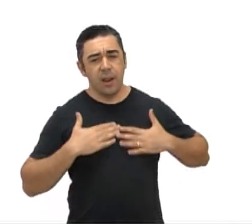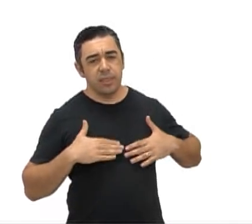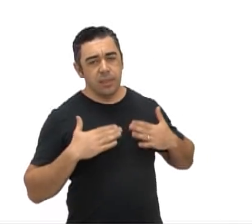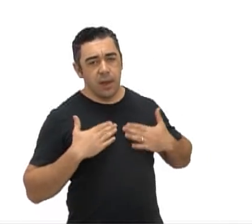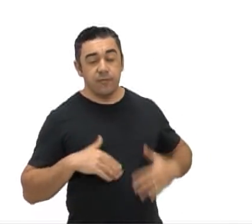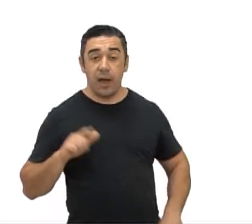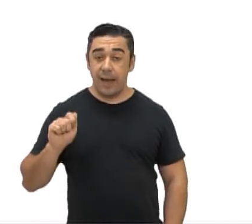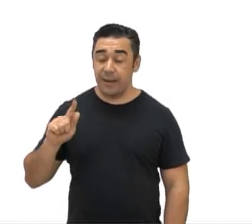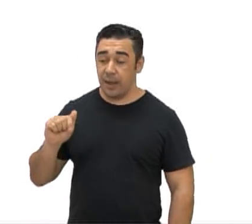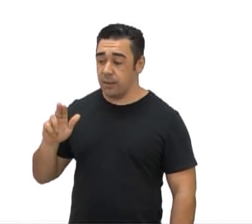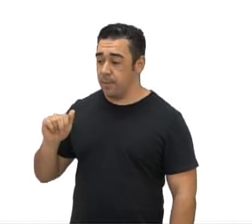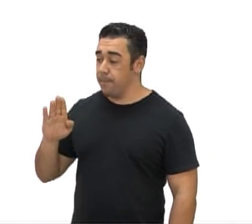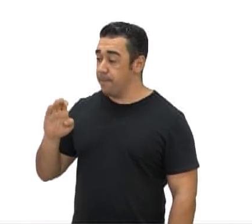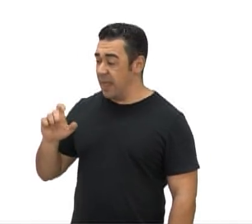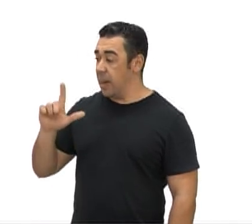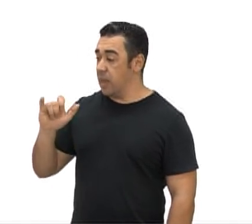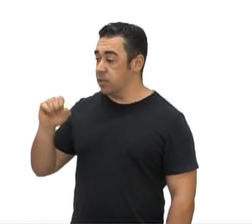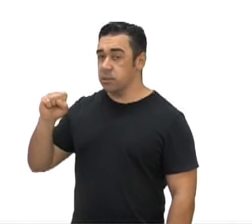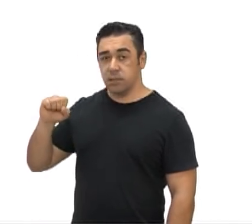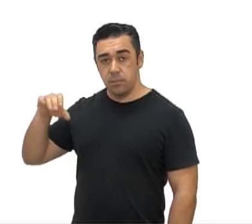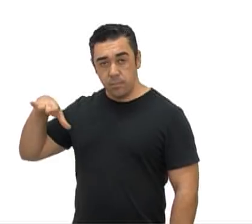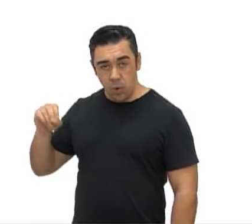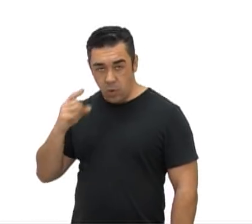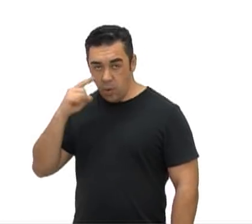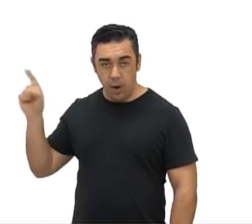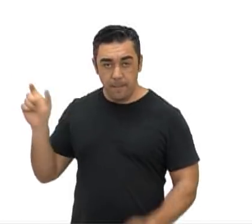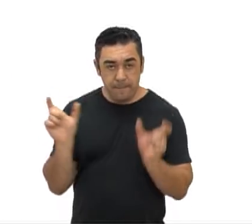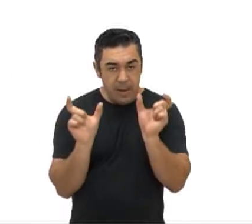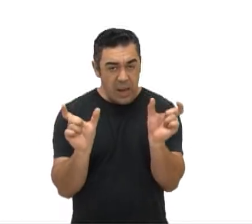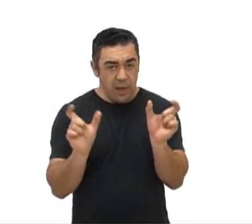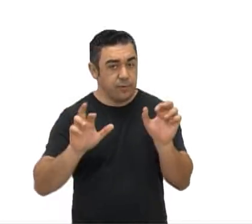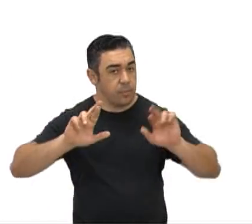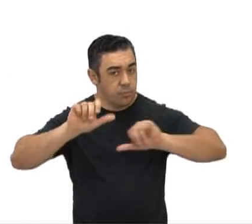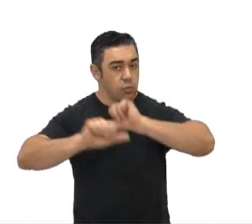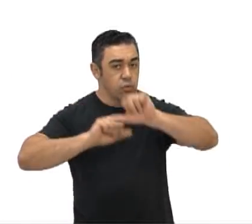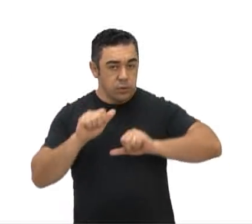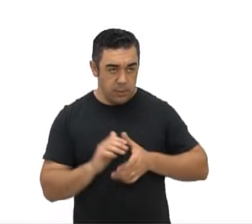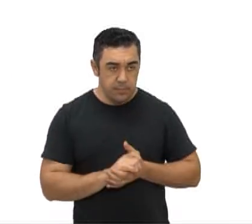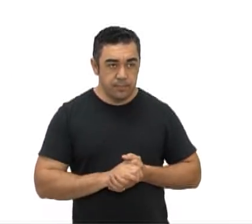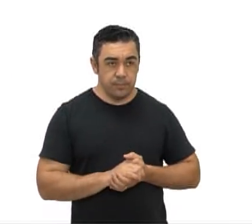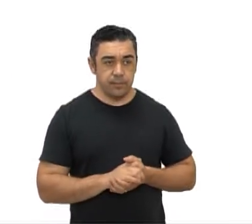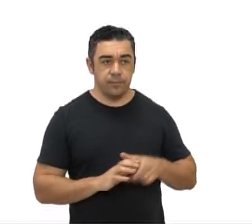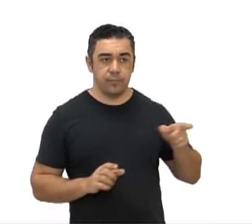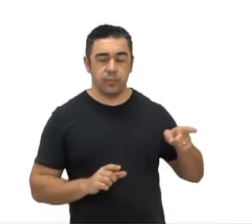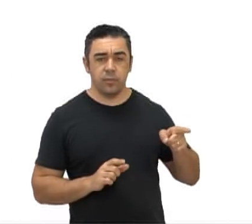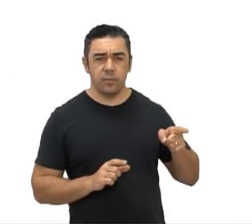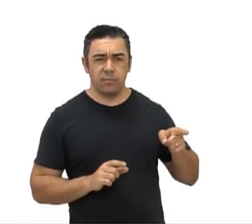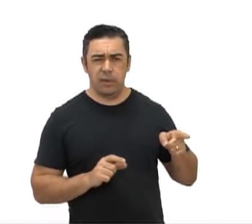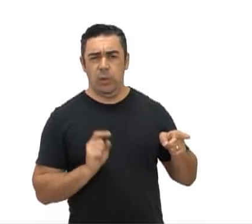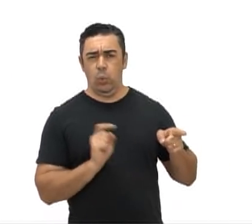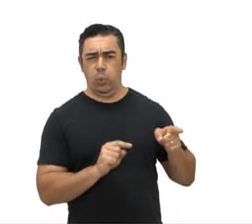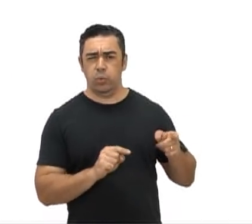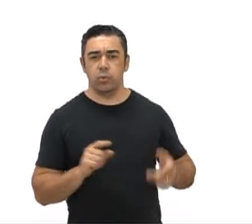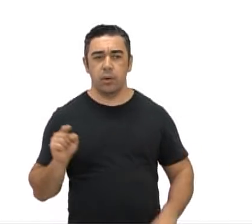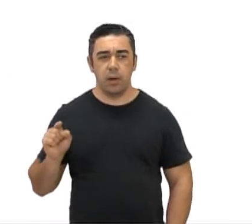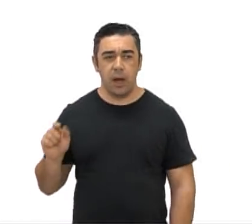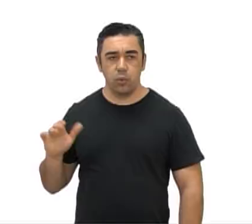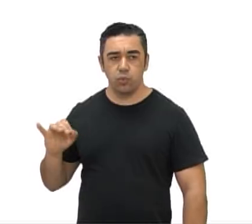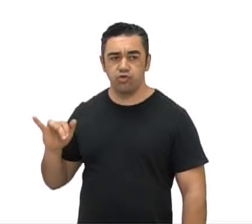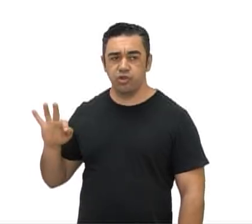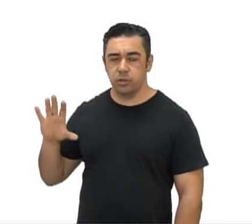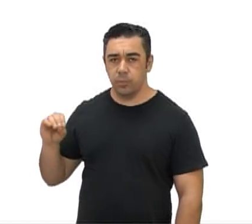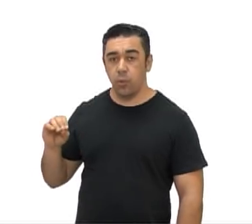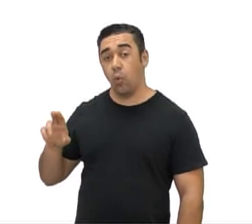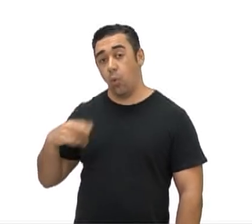Agradável, agradabilíssimo. Observem que dá uma boa alterada ali na grafia da palavra. Né? Agudo, acutíssimo